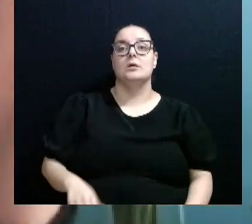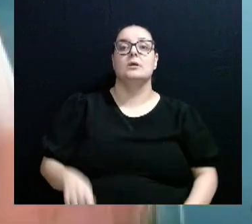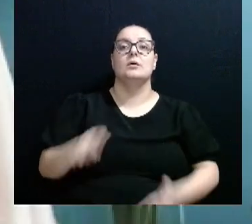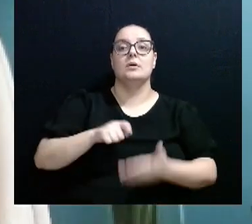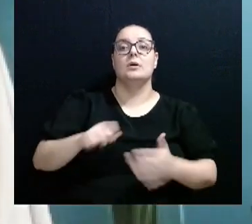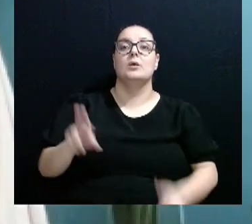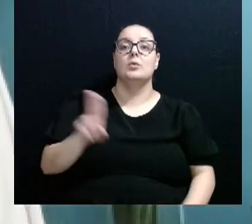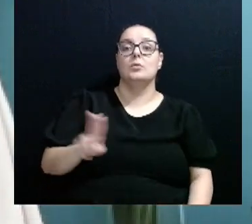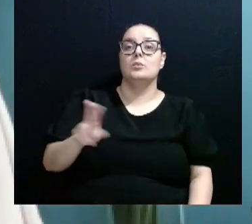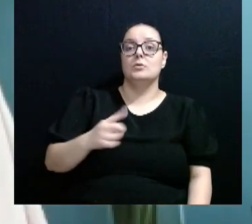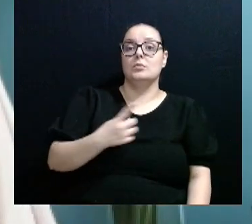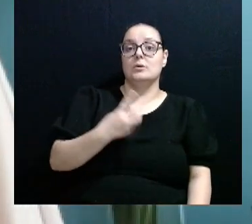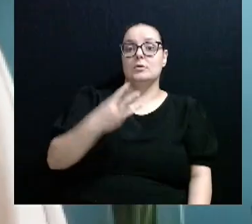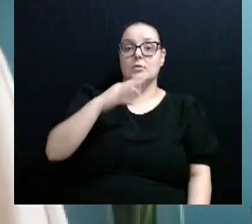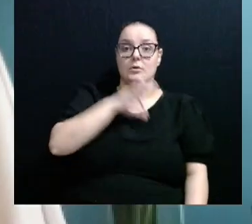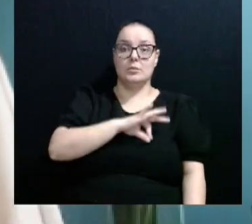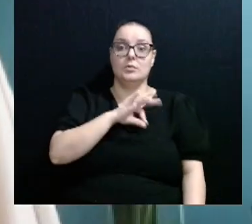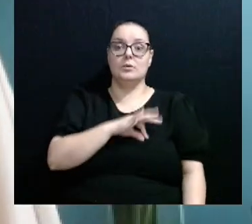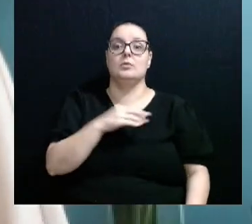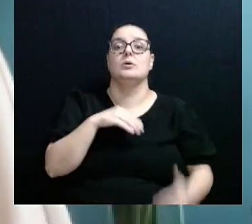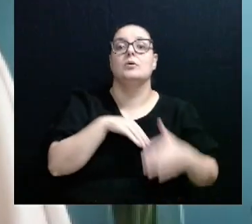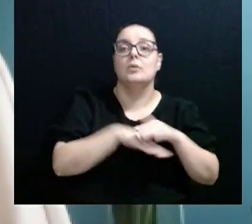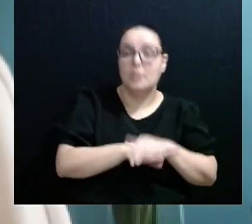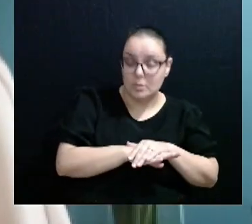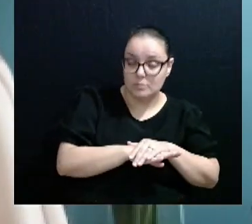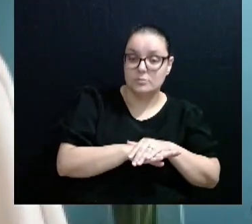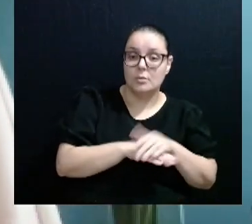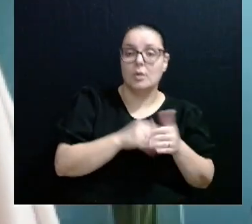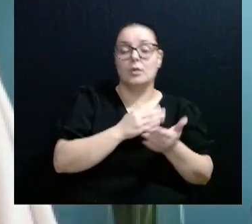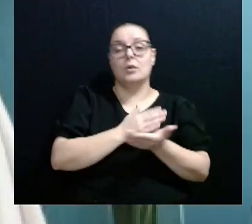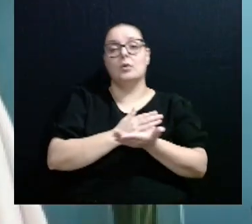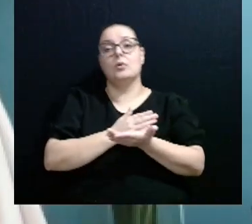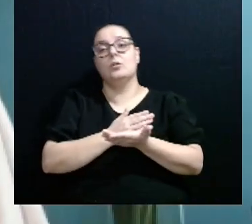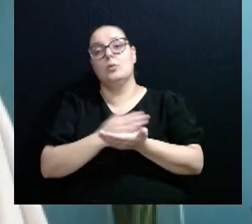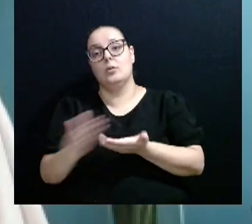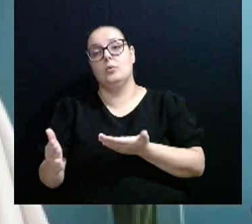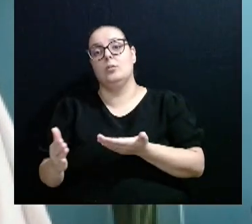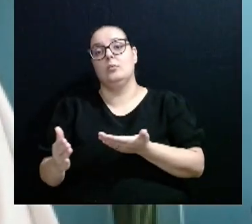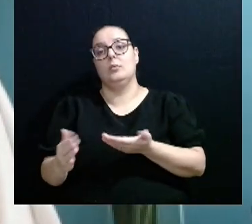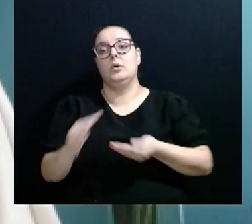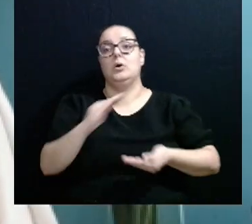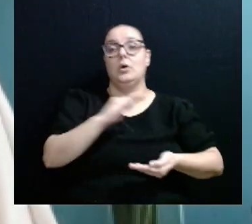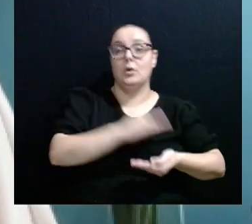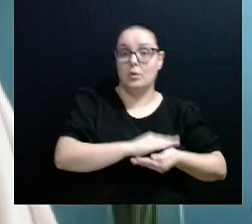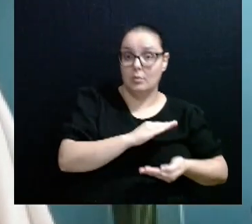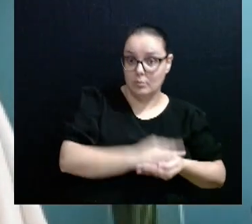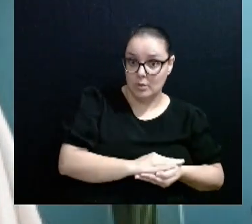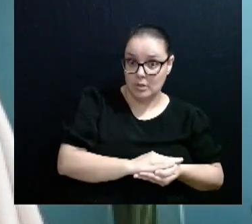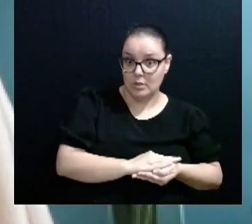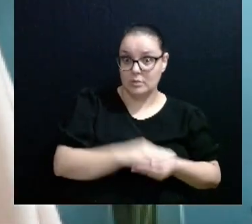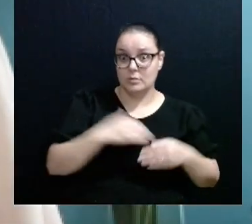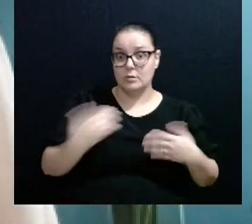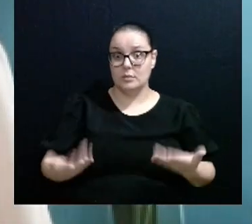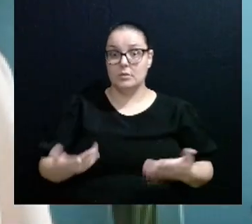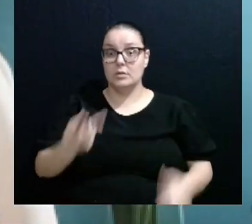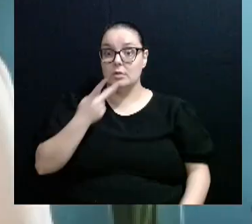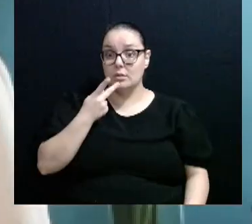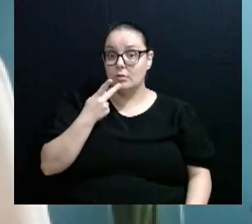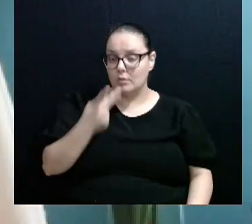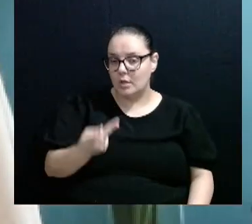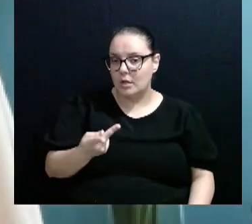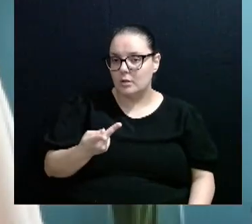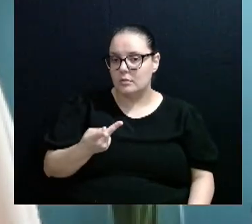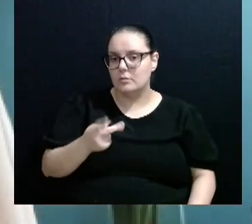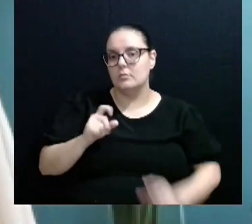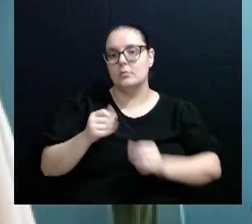para guardar um pouquinho de dinheiro e começar a sua poupança. E eu falo isso para quem está entrando no